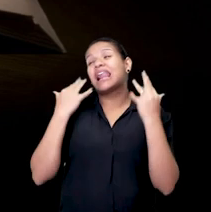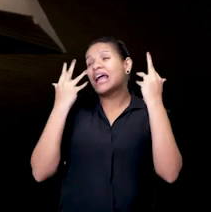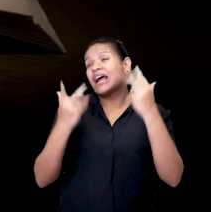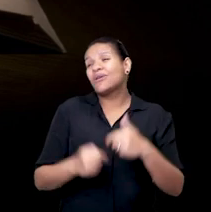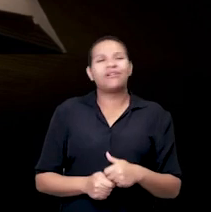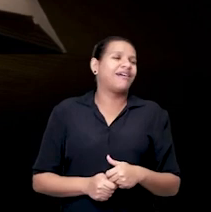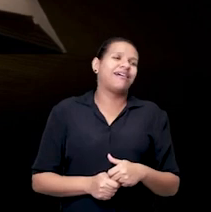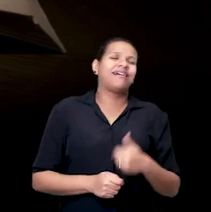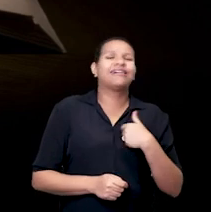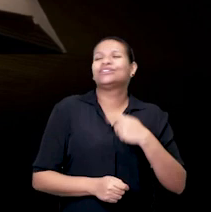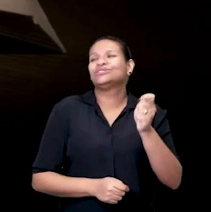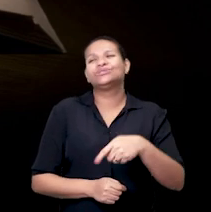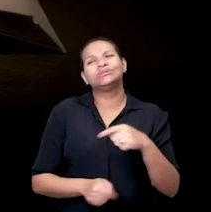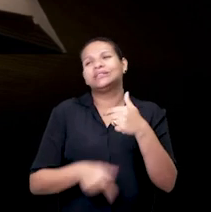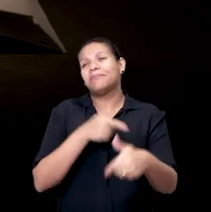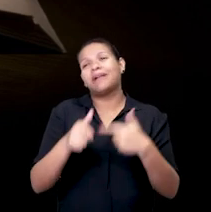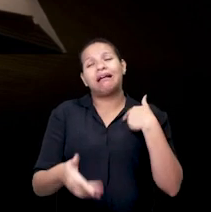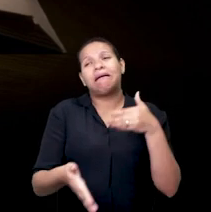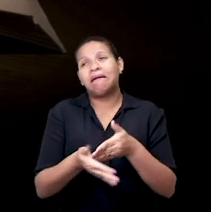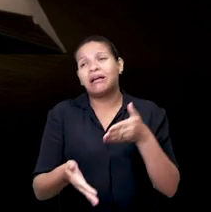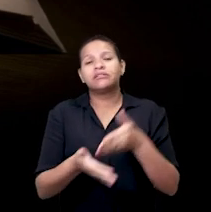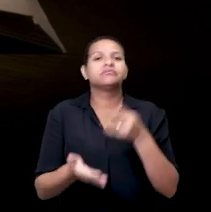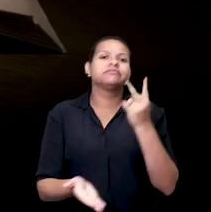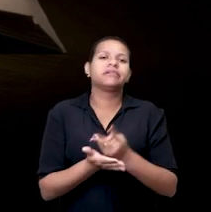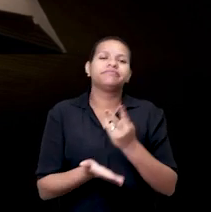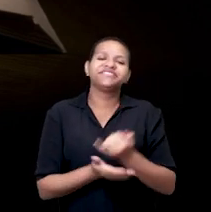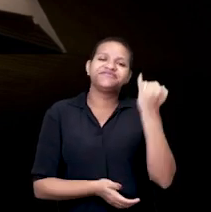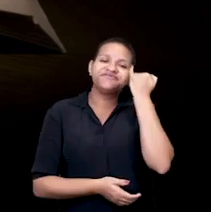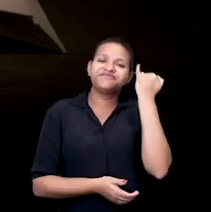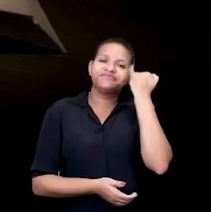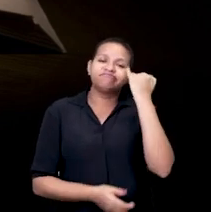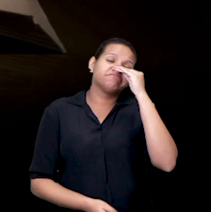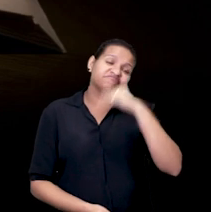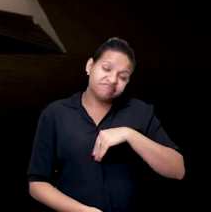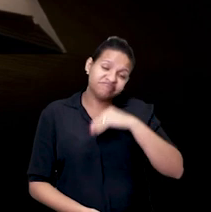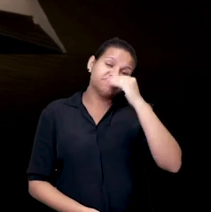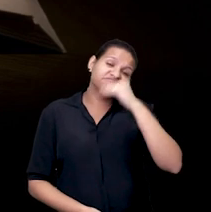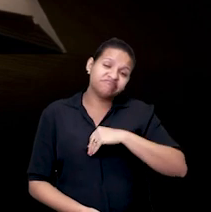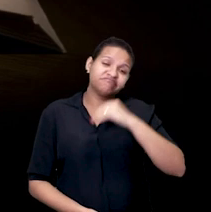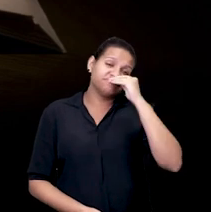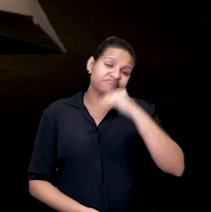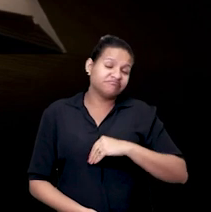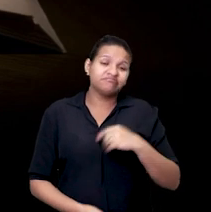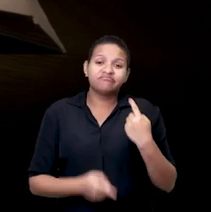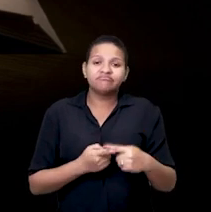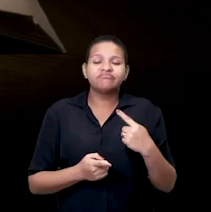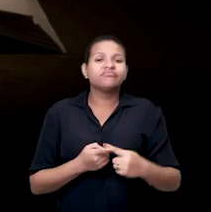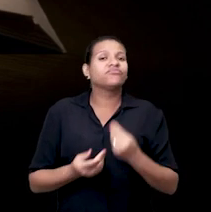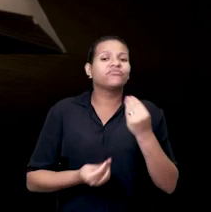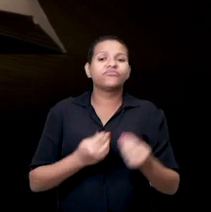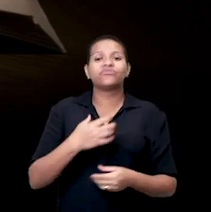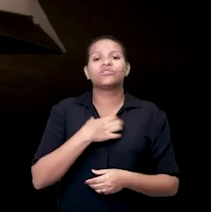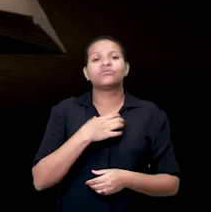gira sob seus gonzos, assim o preguiçoso no seu leito. O preguiçoso põe sua mão no prato e